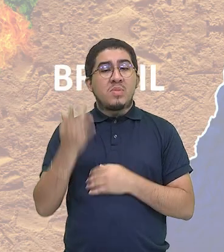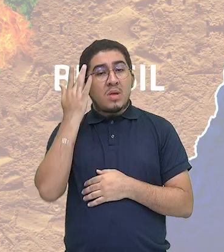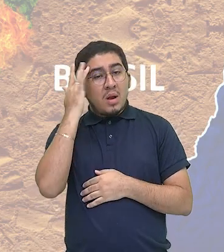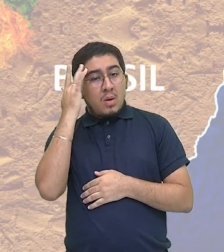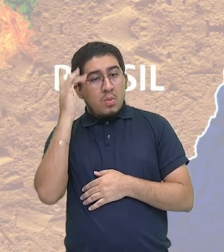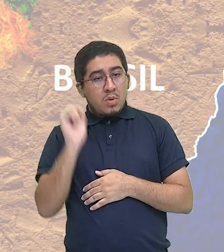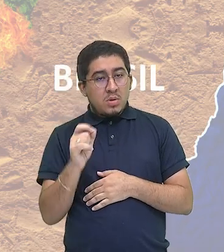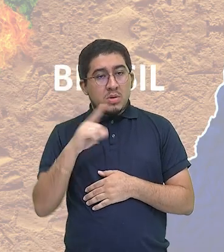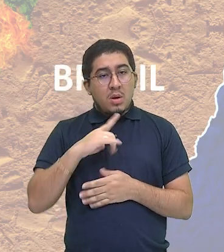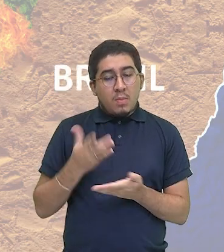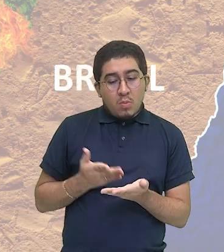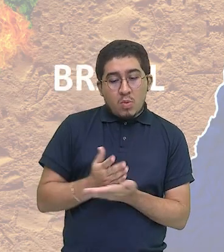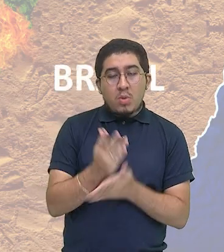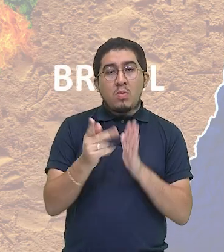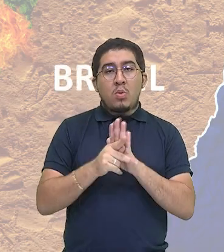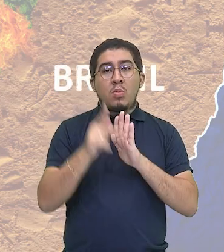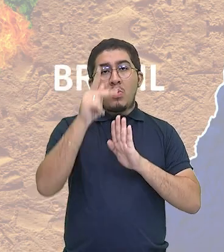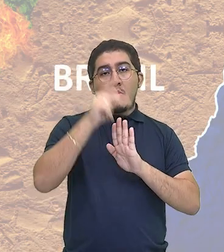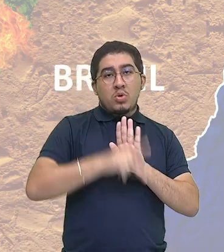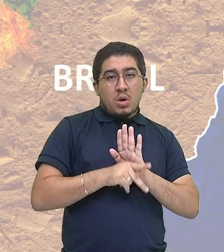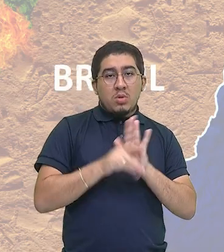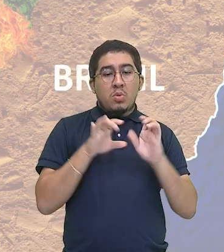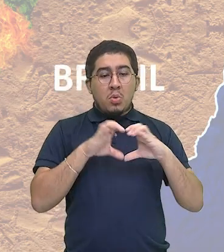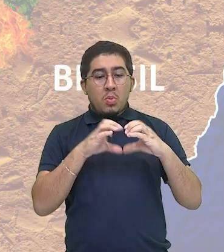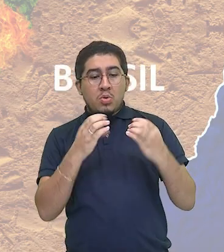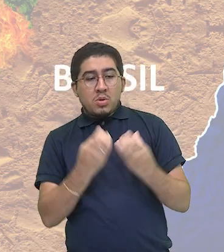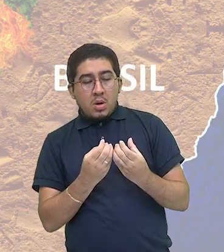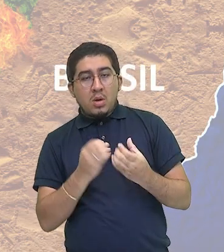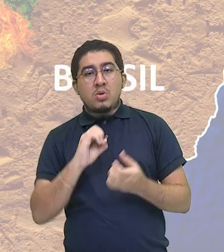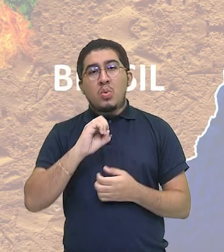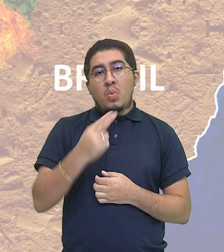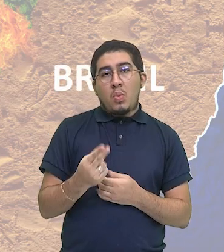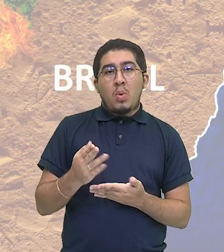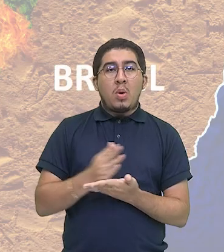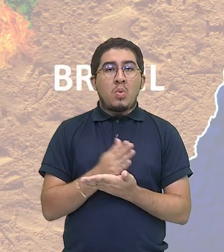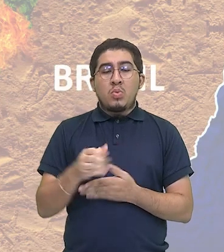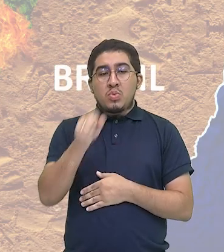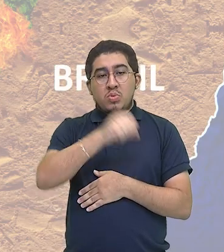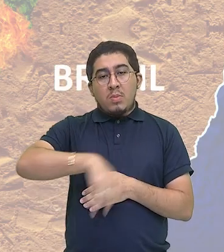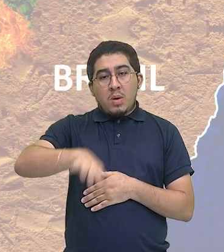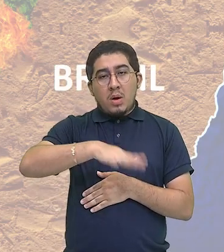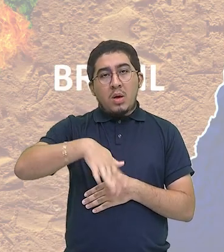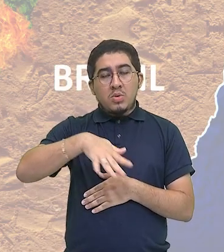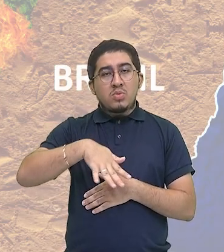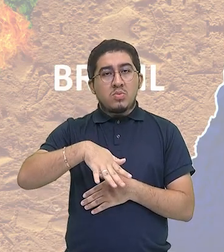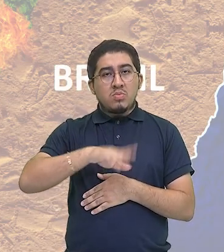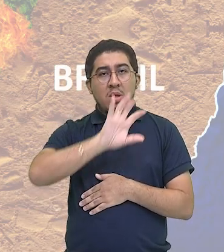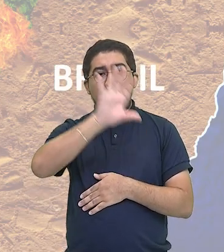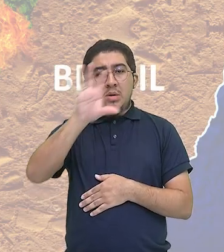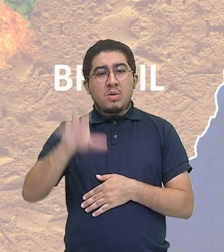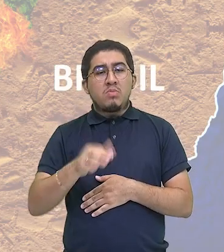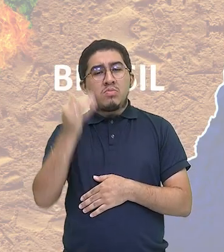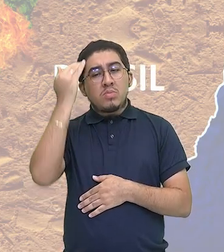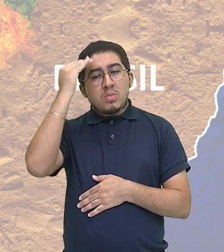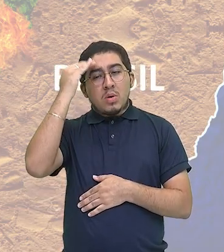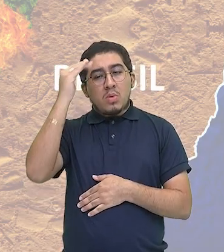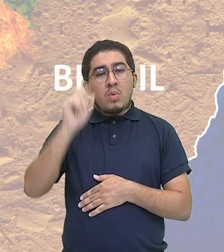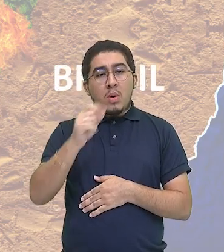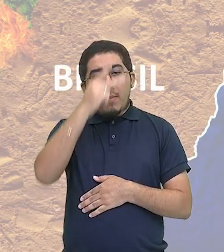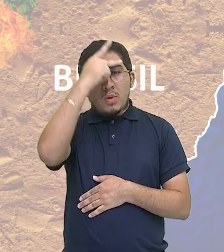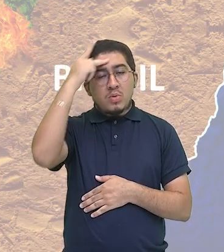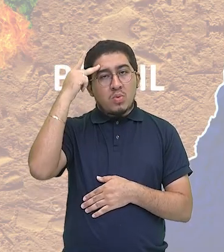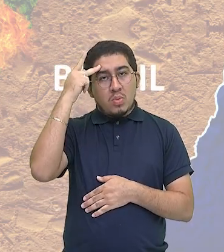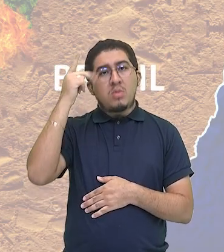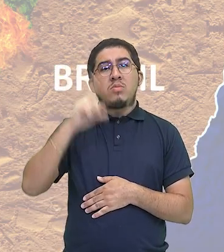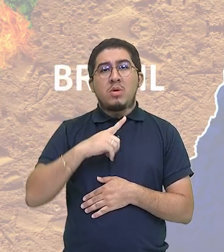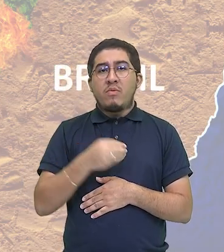ao implantar um projeto em uma comunidade, em uma determinada região, considera-se as